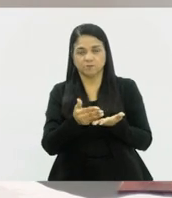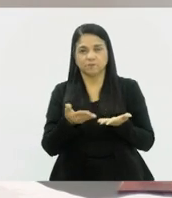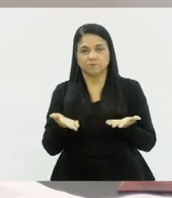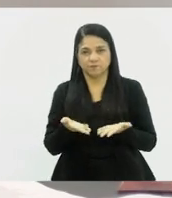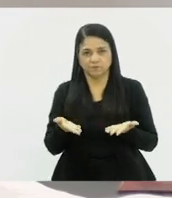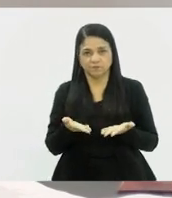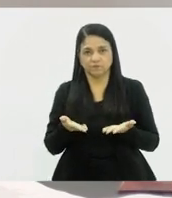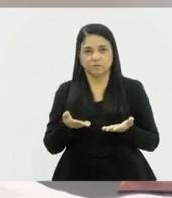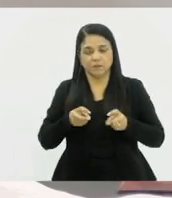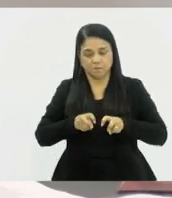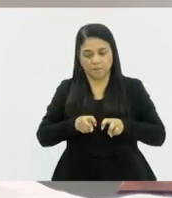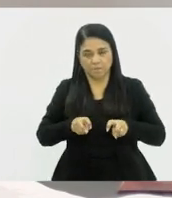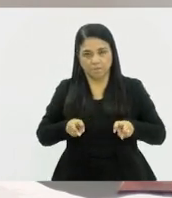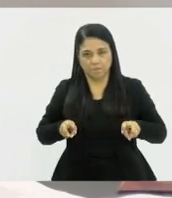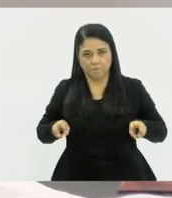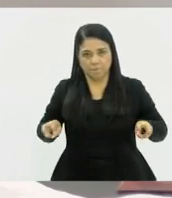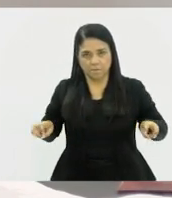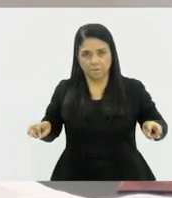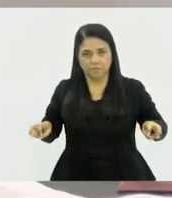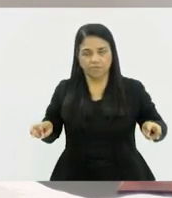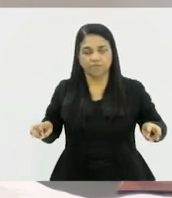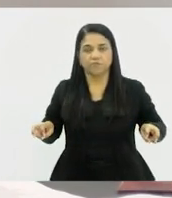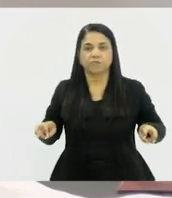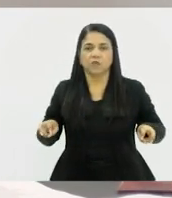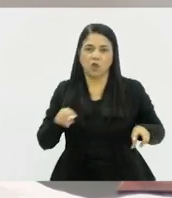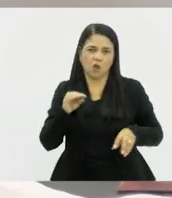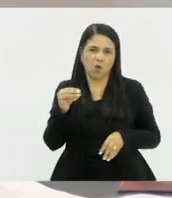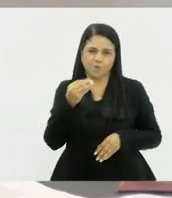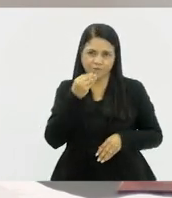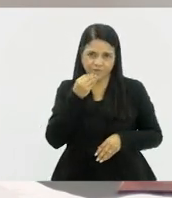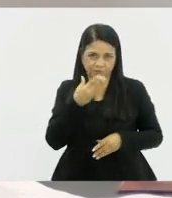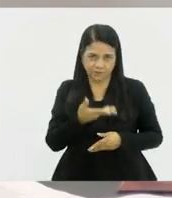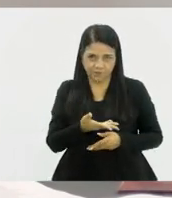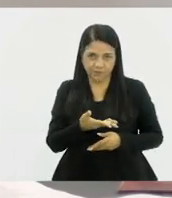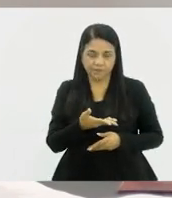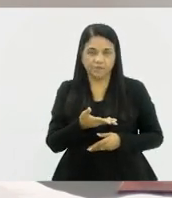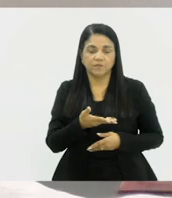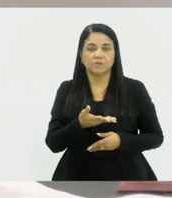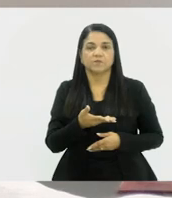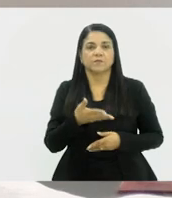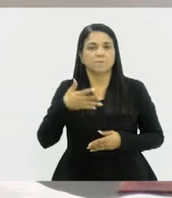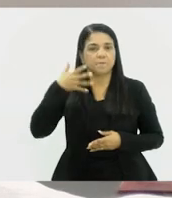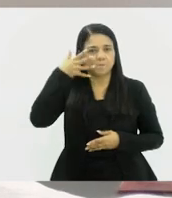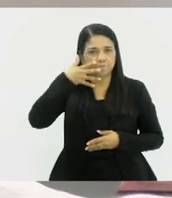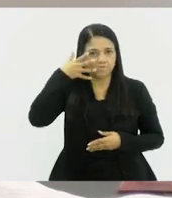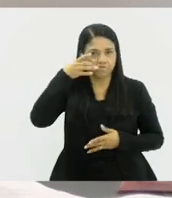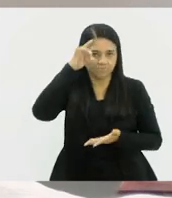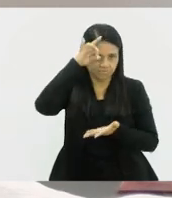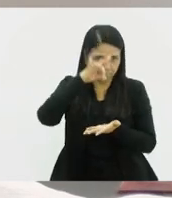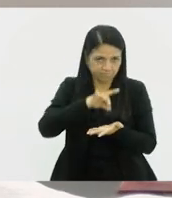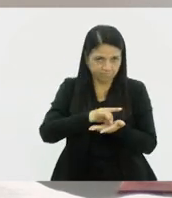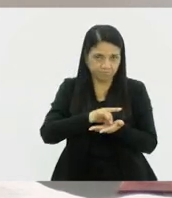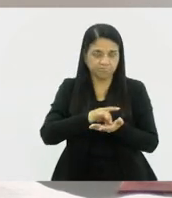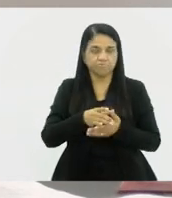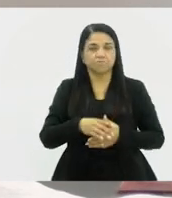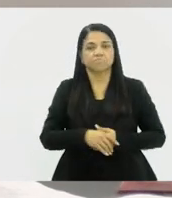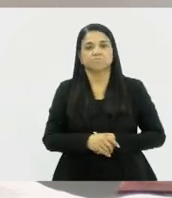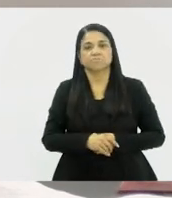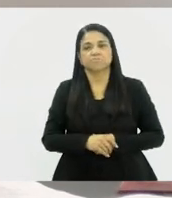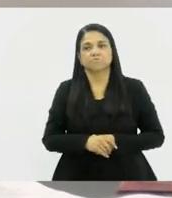todos os da mesa aqui tem obviamente a sua palavra assegurada mas vamos começar